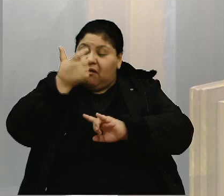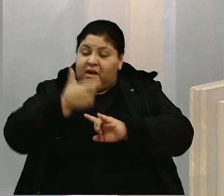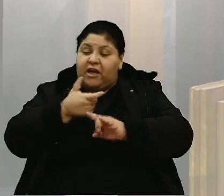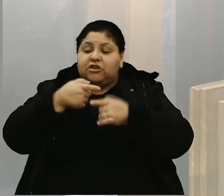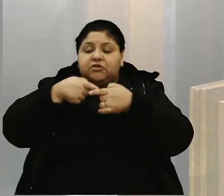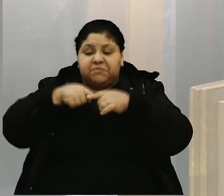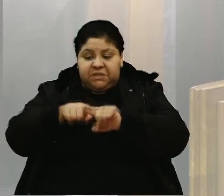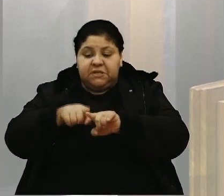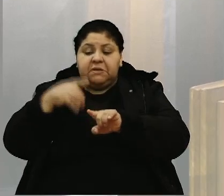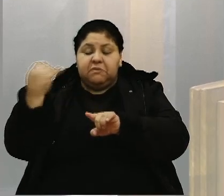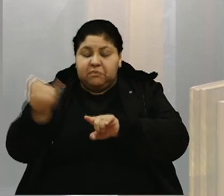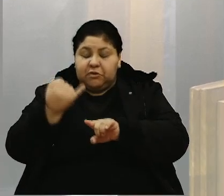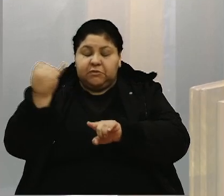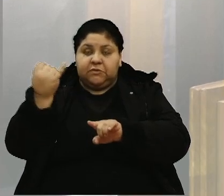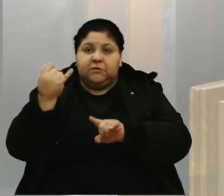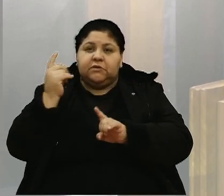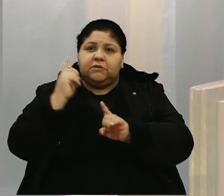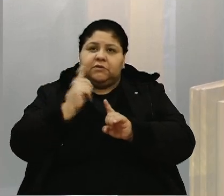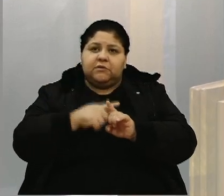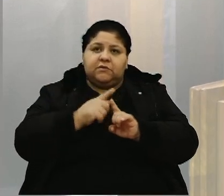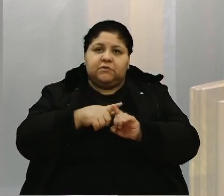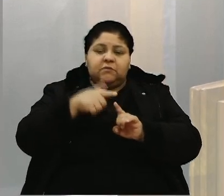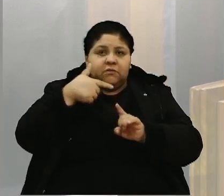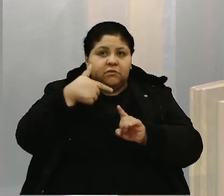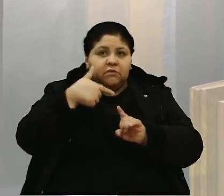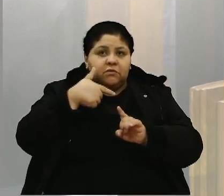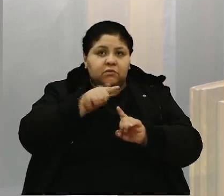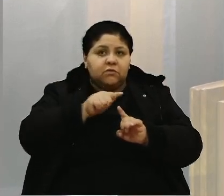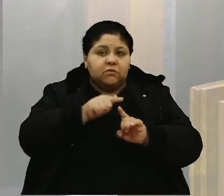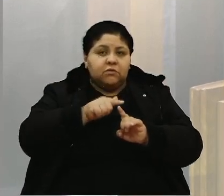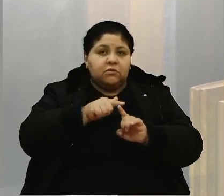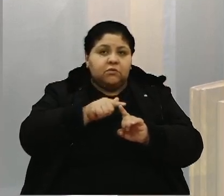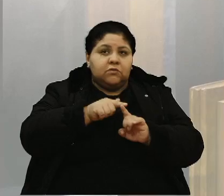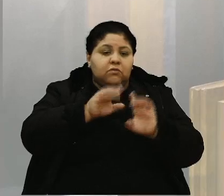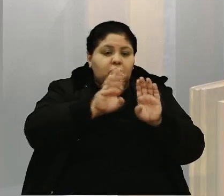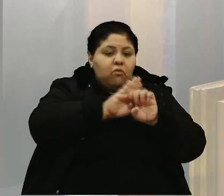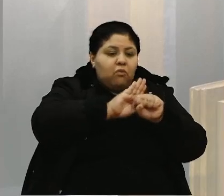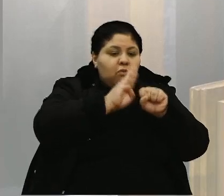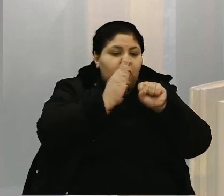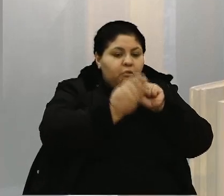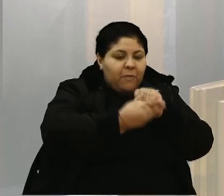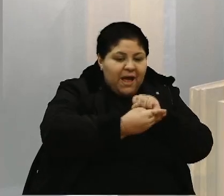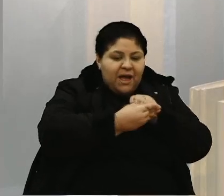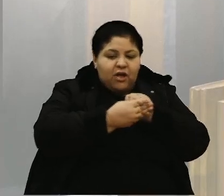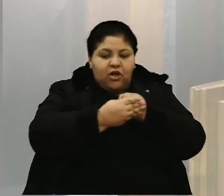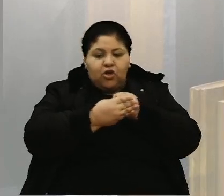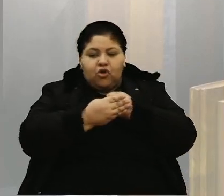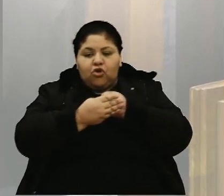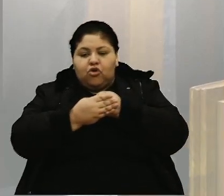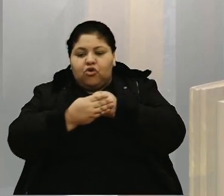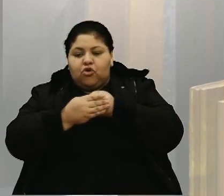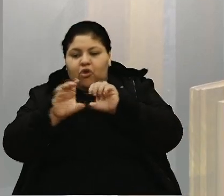válidas, porque tu consegue juntar o bairro, a comunidade, os empresários, todos em